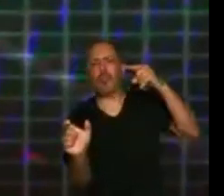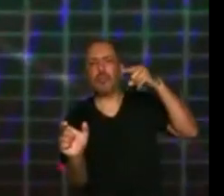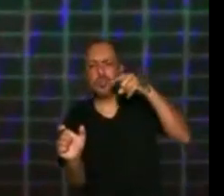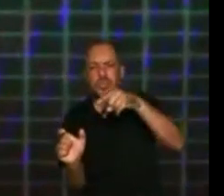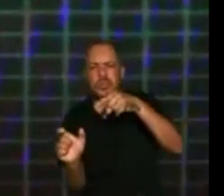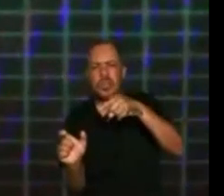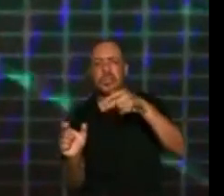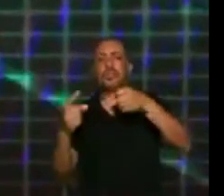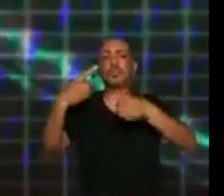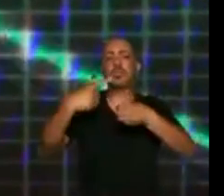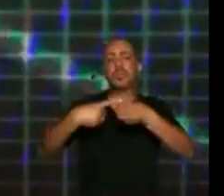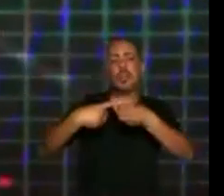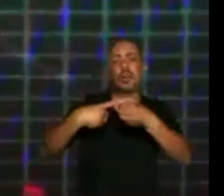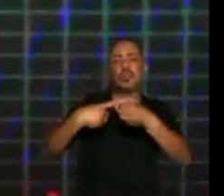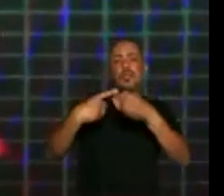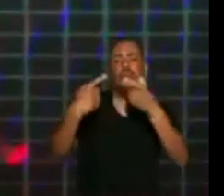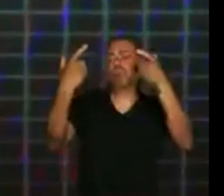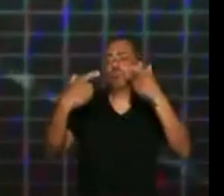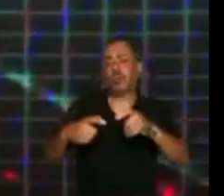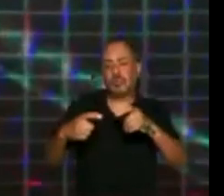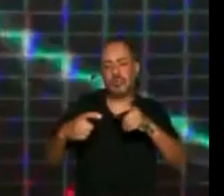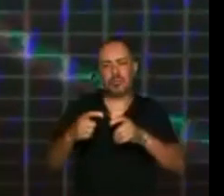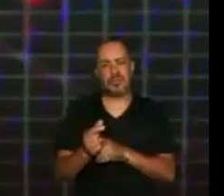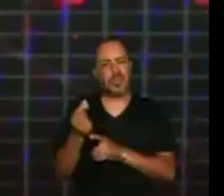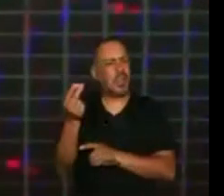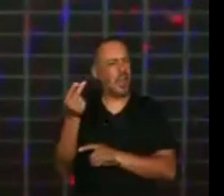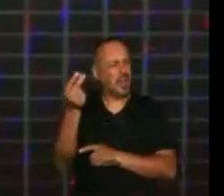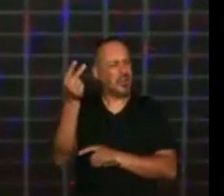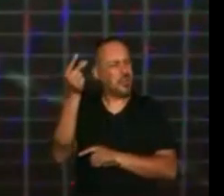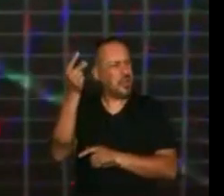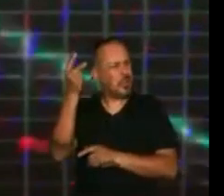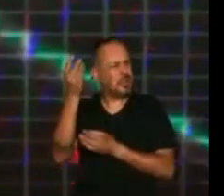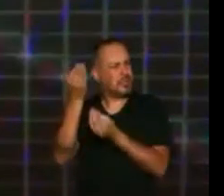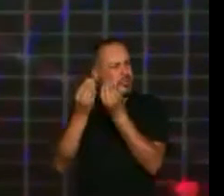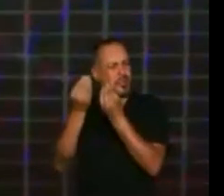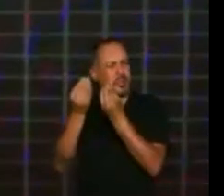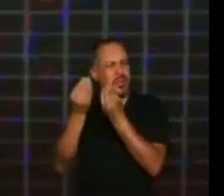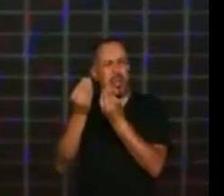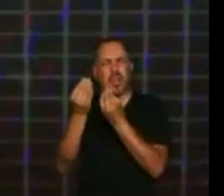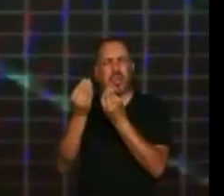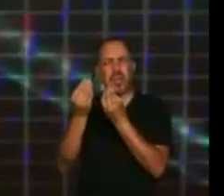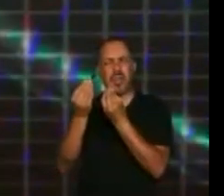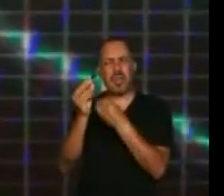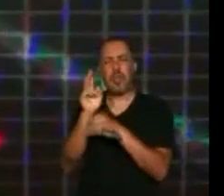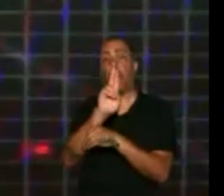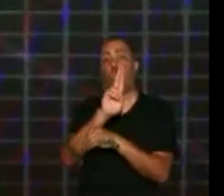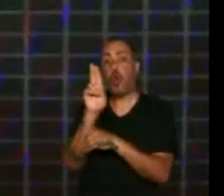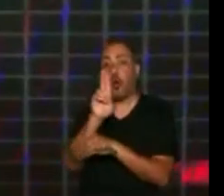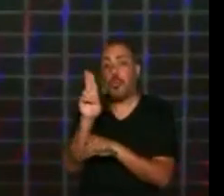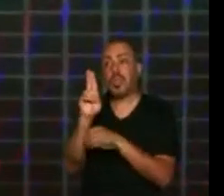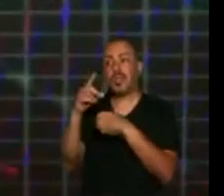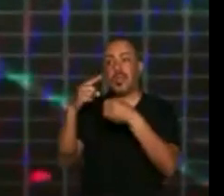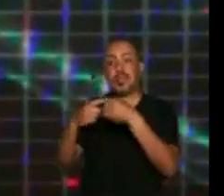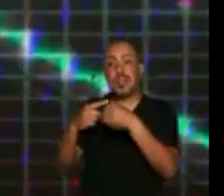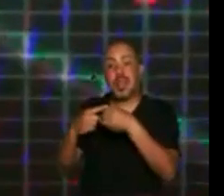falando, tipo aquele negócio das ligações antigamente, lembra-se? Fale a cidade, o nome e a